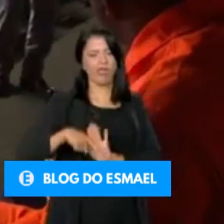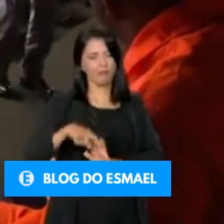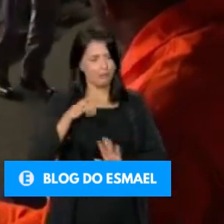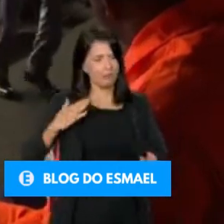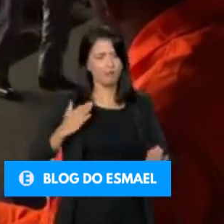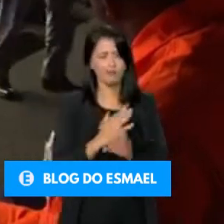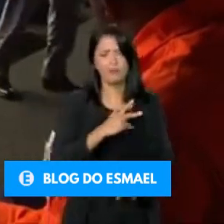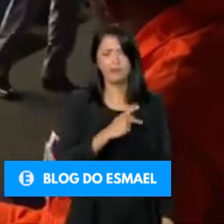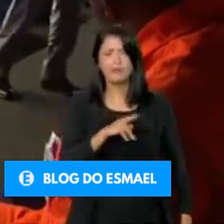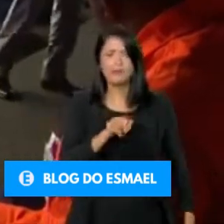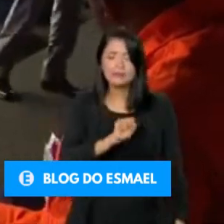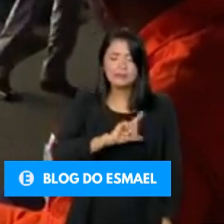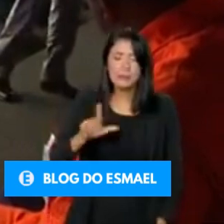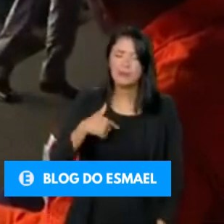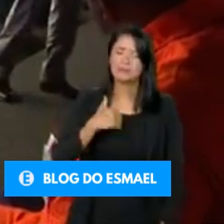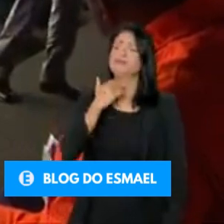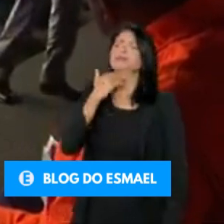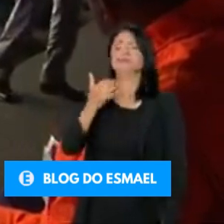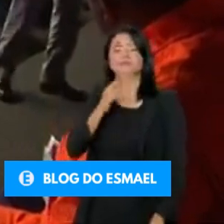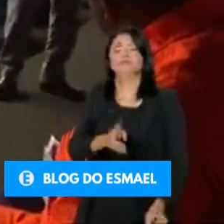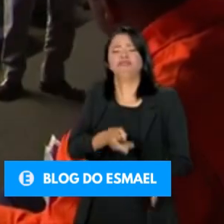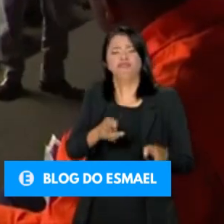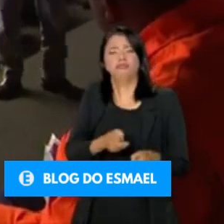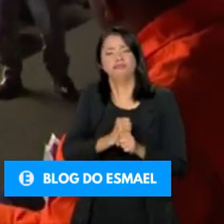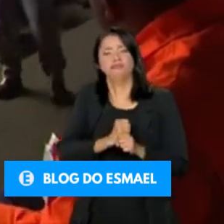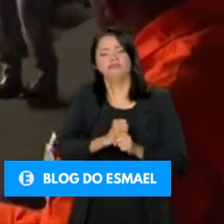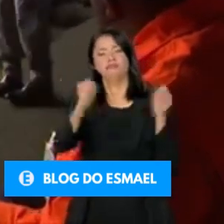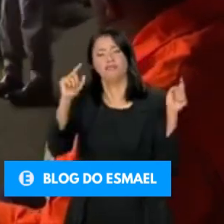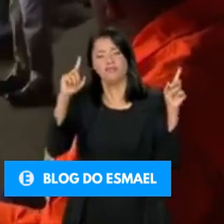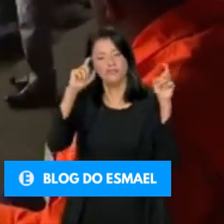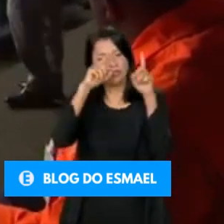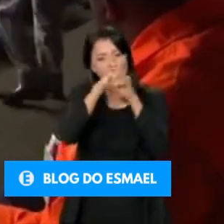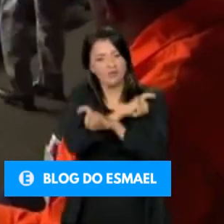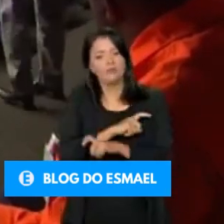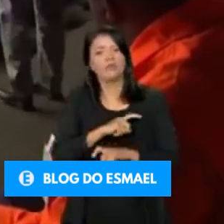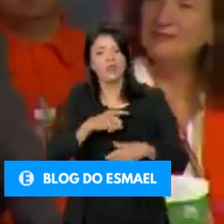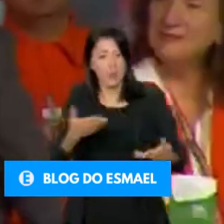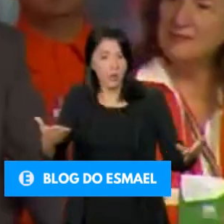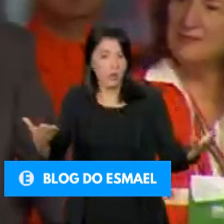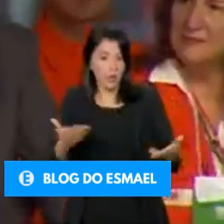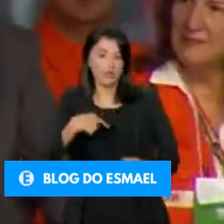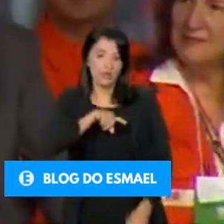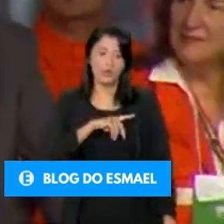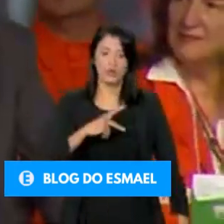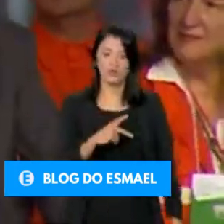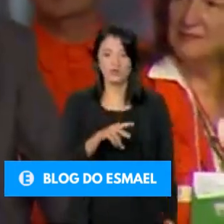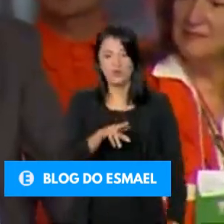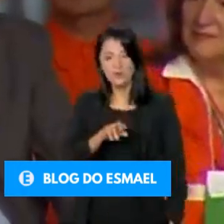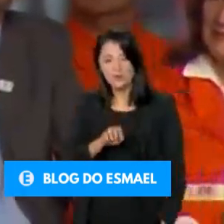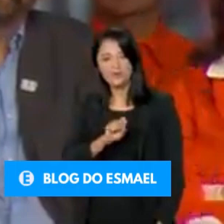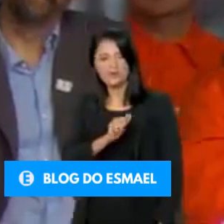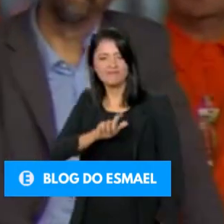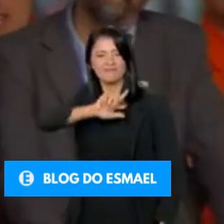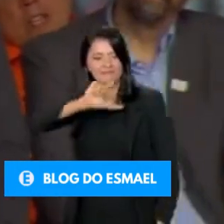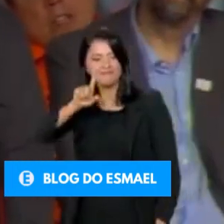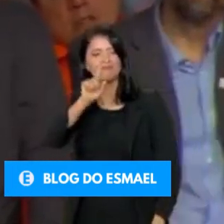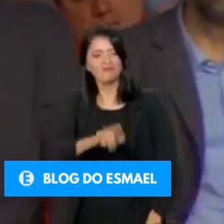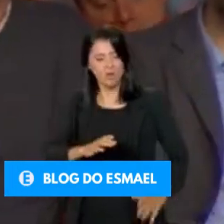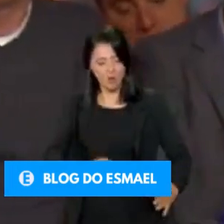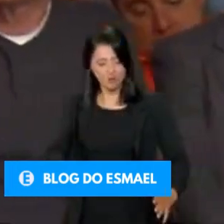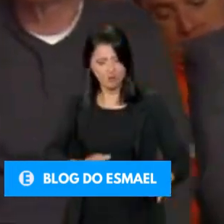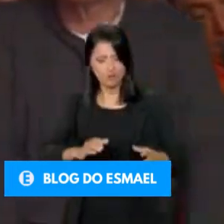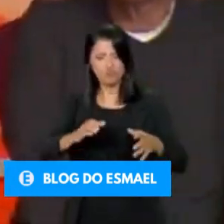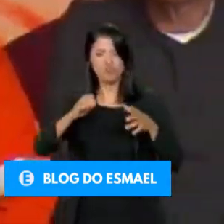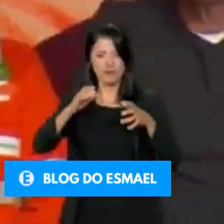pré-sal, mas não tem como explorar, é muito difícil. Pois bem, hoje o nosso pré-sal é colocado um barril